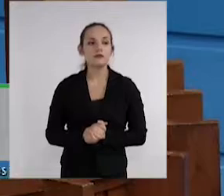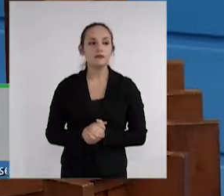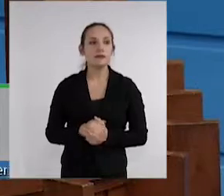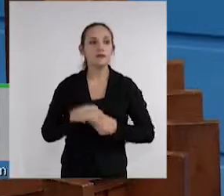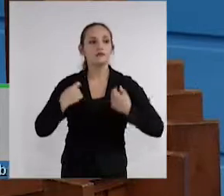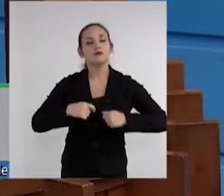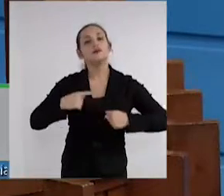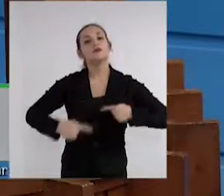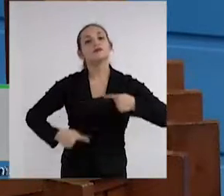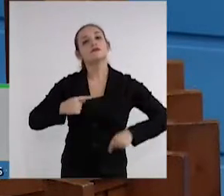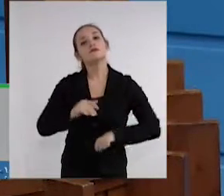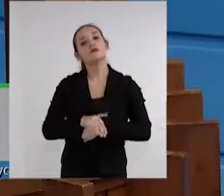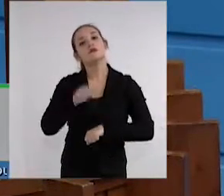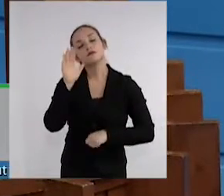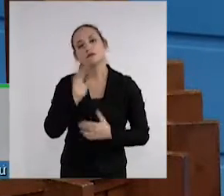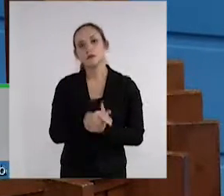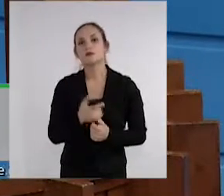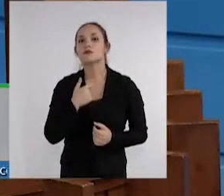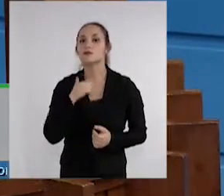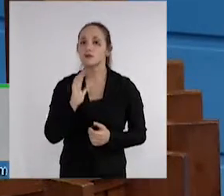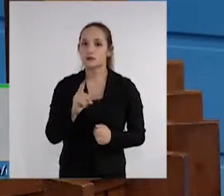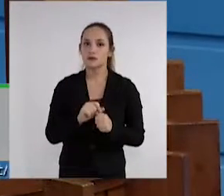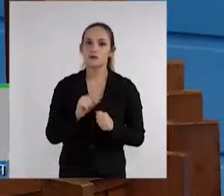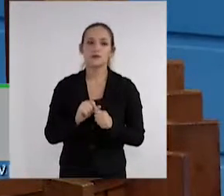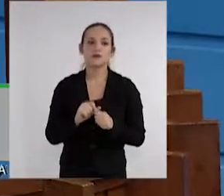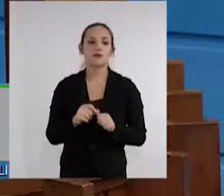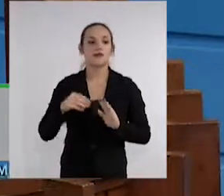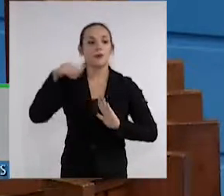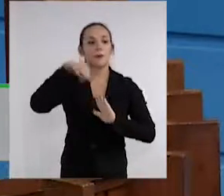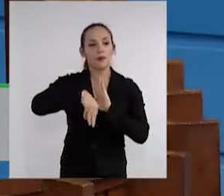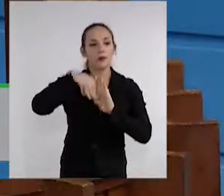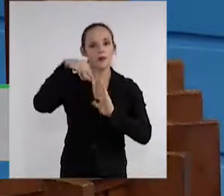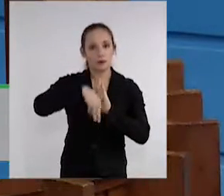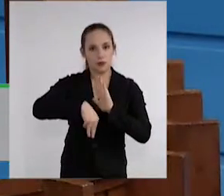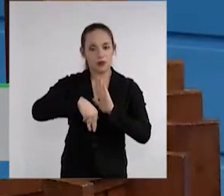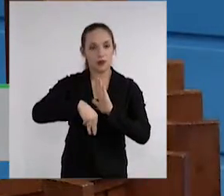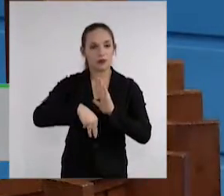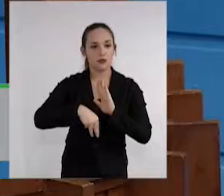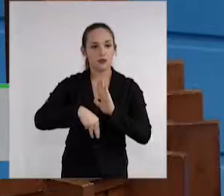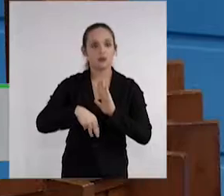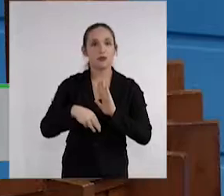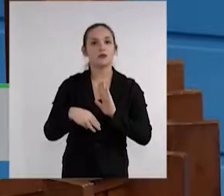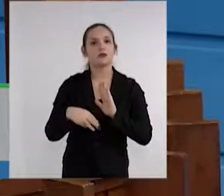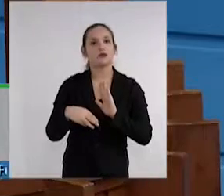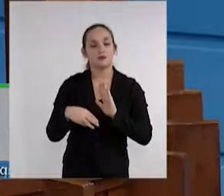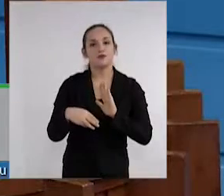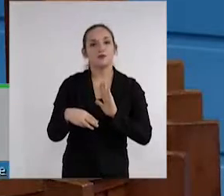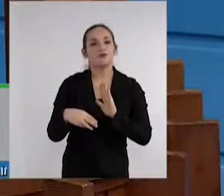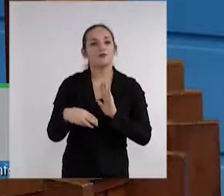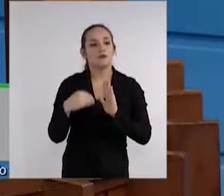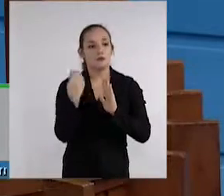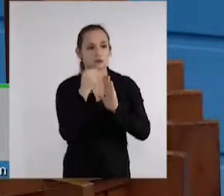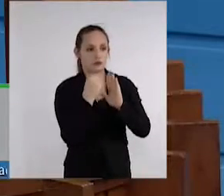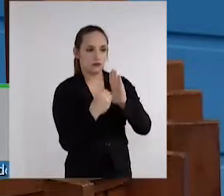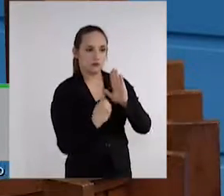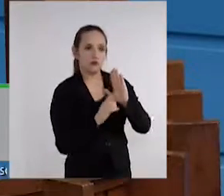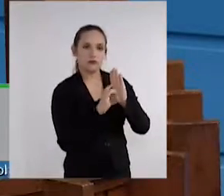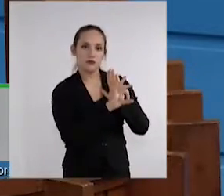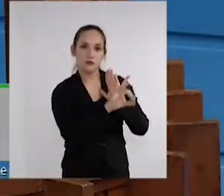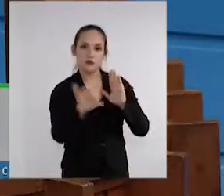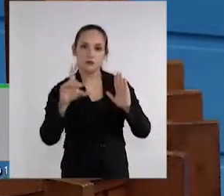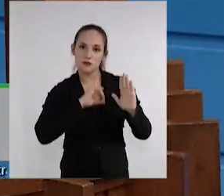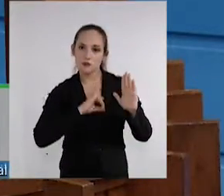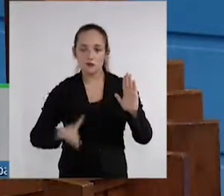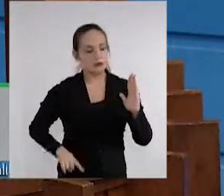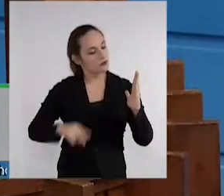ampla discussão. Eu estou elaborando, inclusive, um memorando que eu quero entregar para cada deputado, colocando toda essa questão de uma